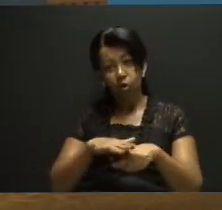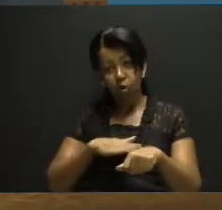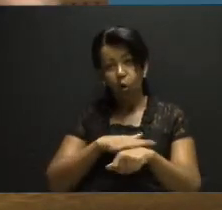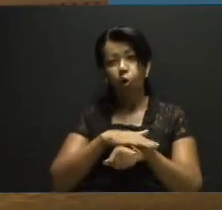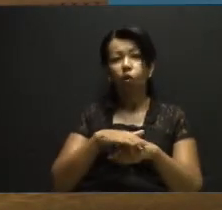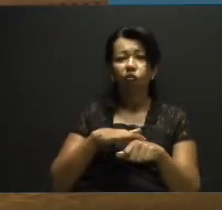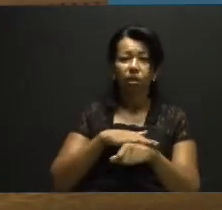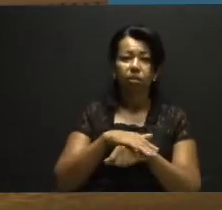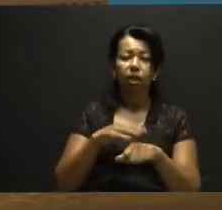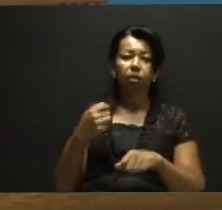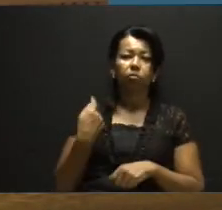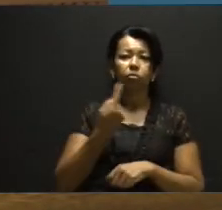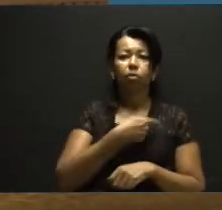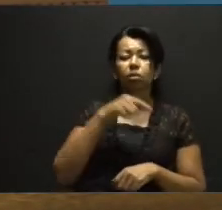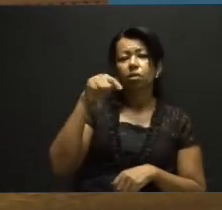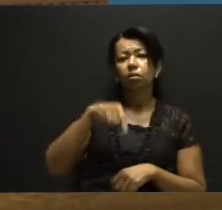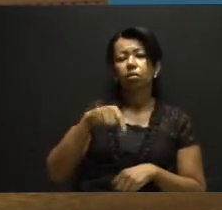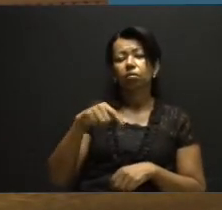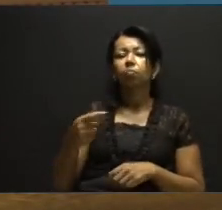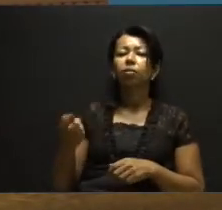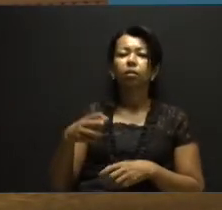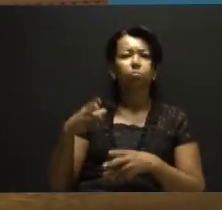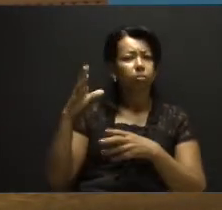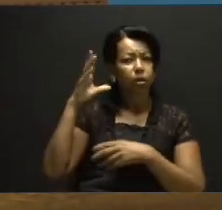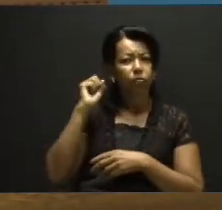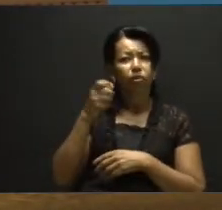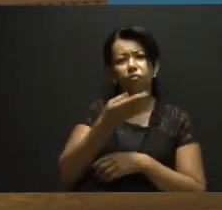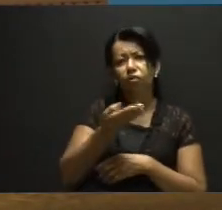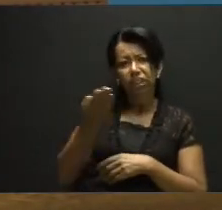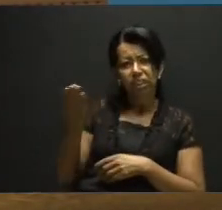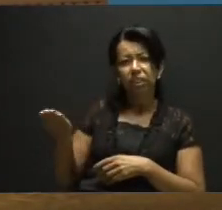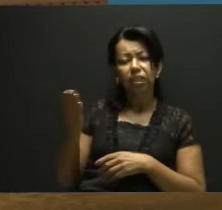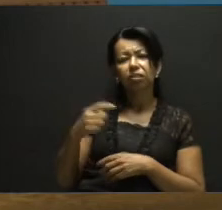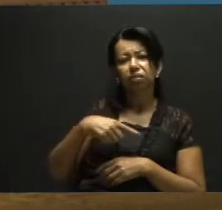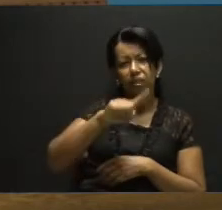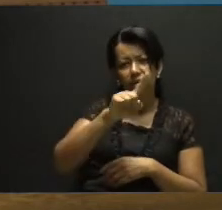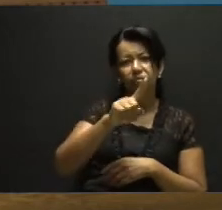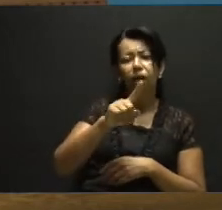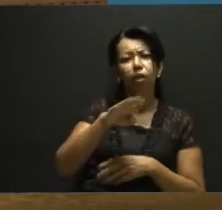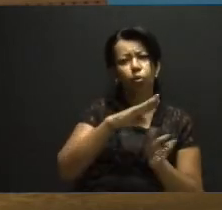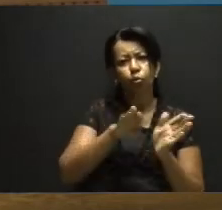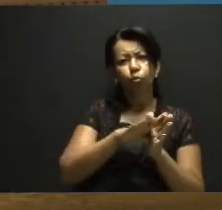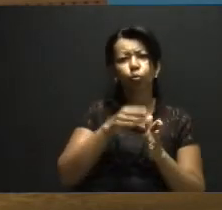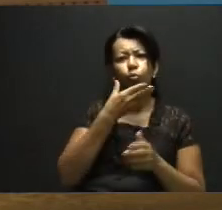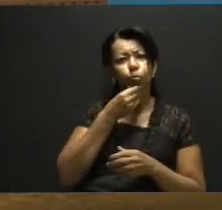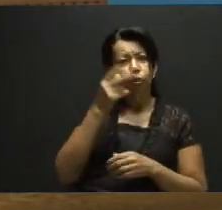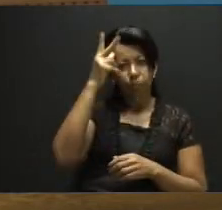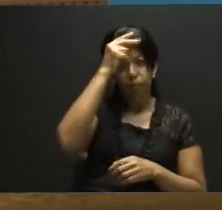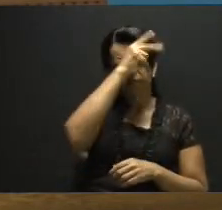levado nós aqui estamos para ouvir vocês e levar todas as demanda o prefeito